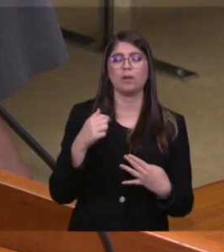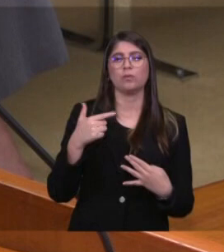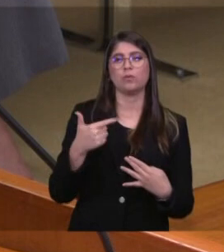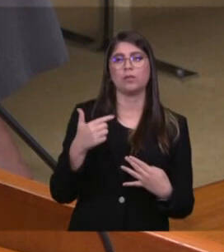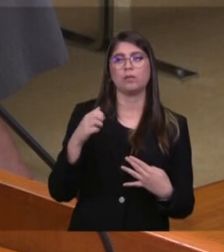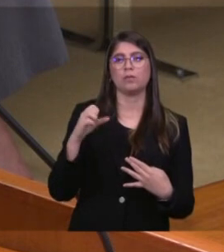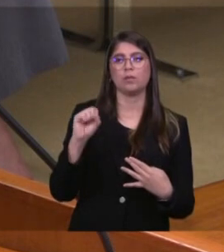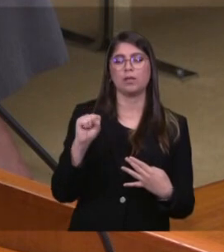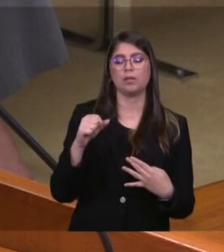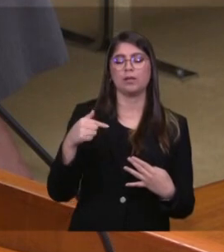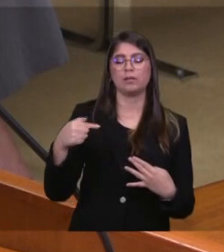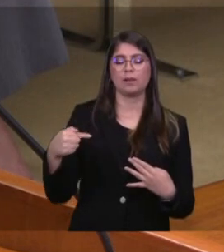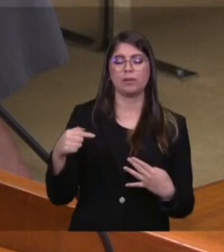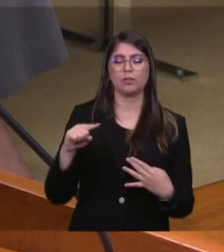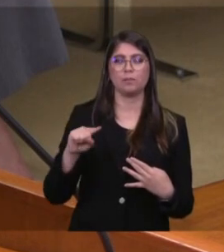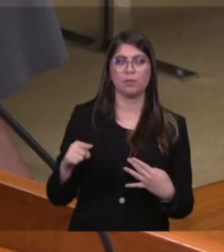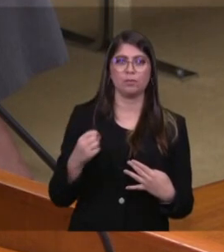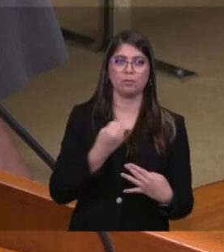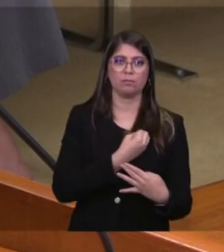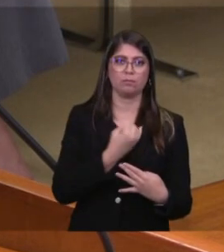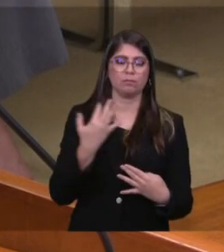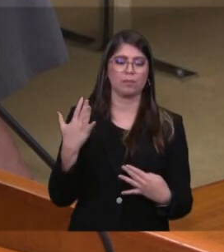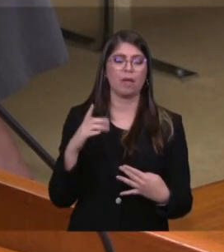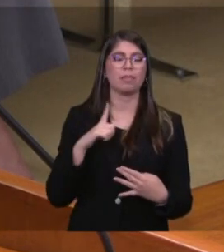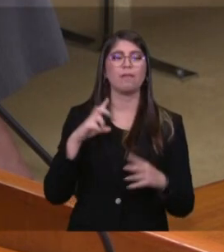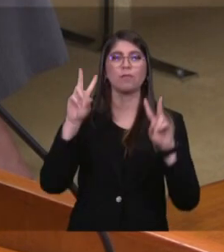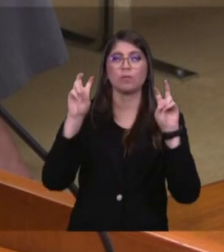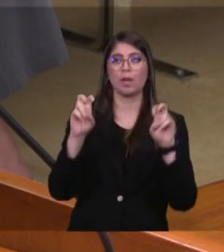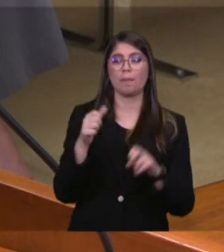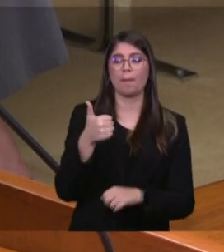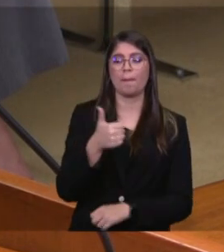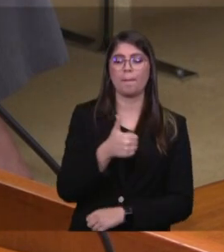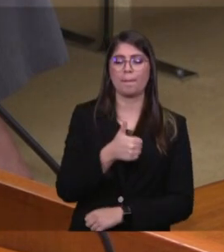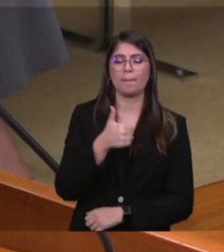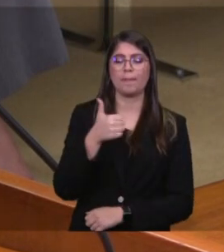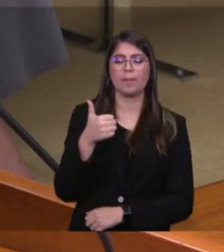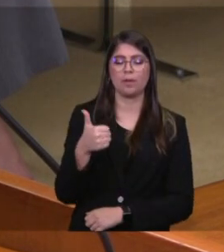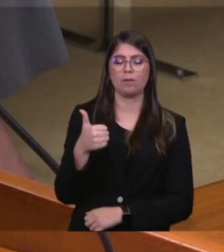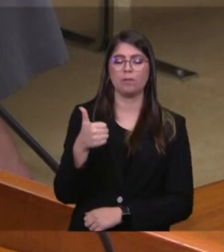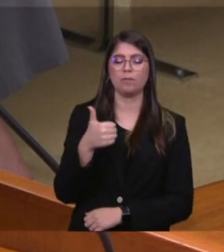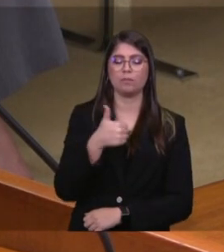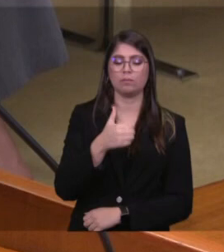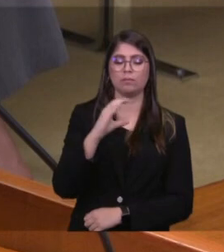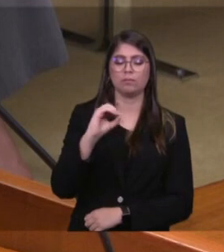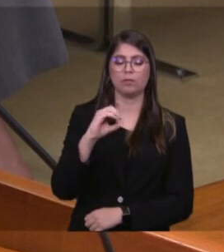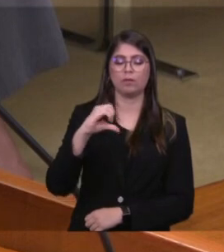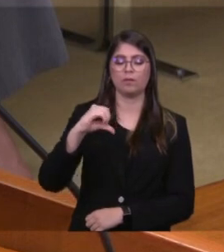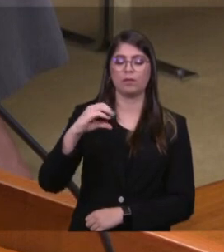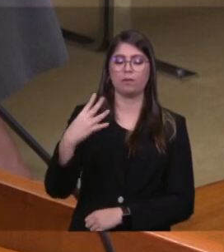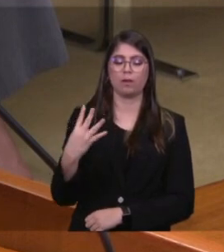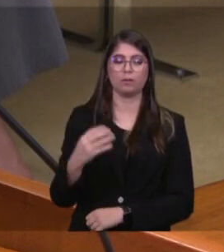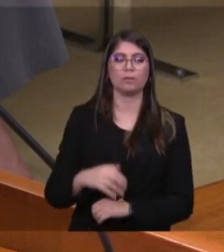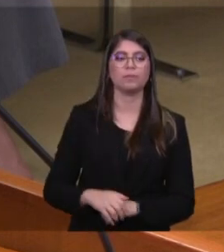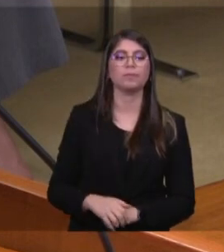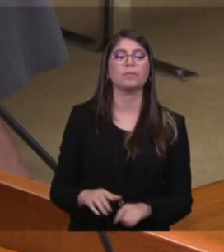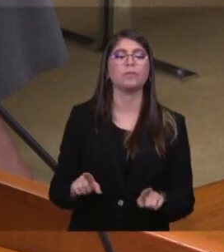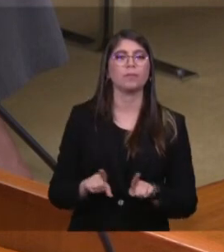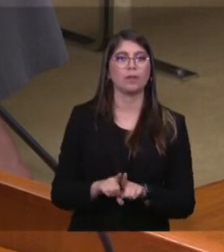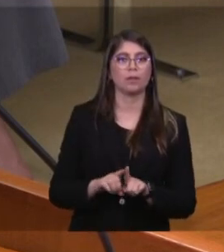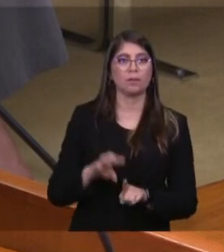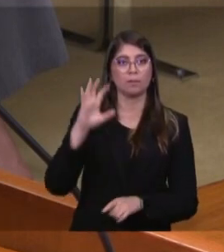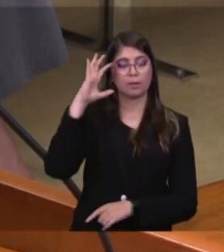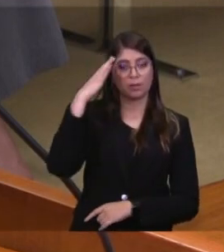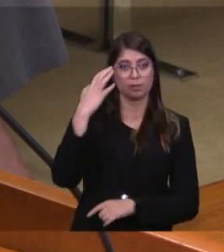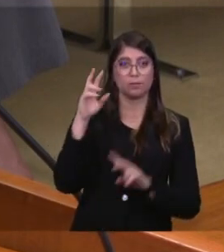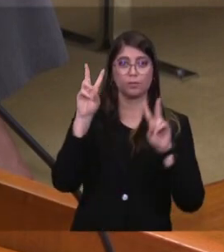1.287.019 aqui do DF, firmou o tema 1.094, também do julgamento da DI 5469, firmou o